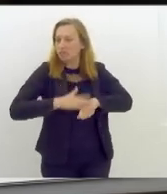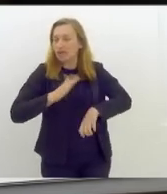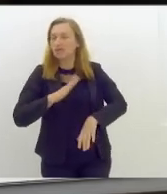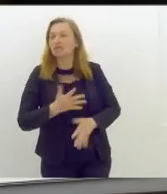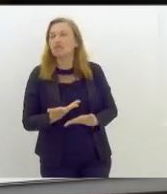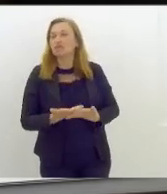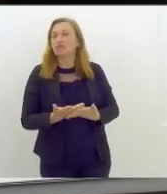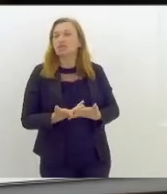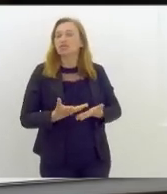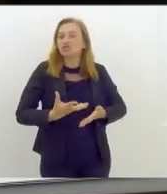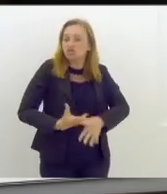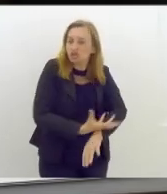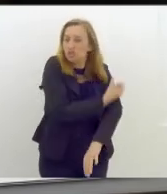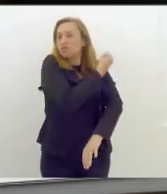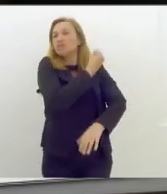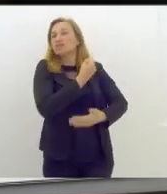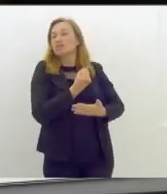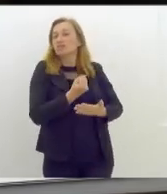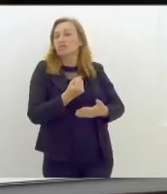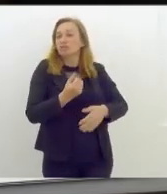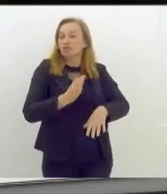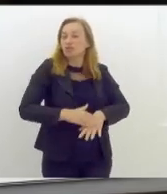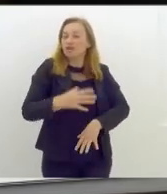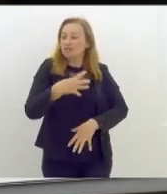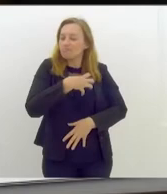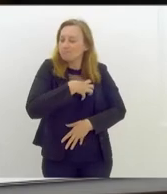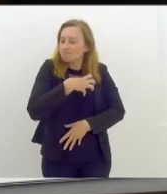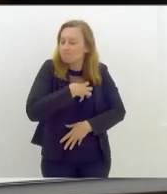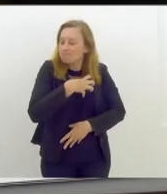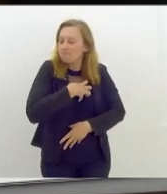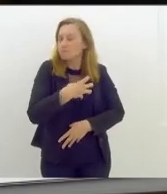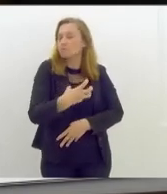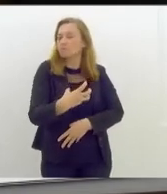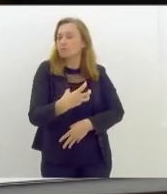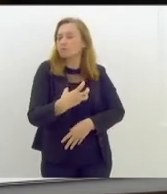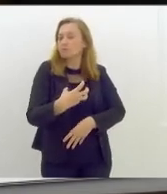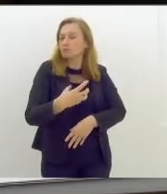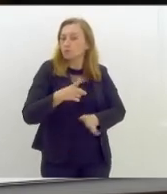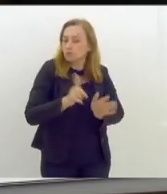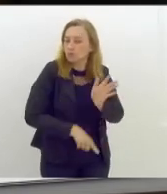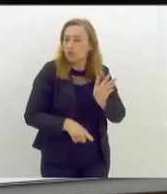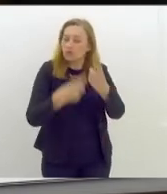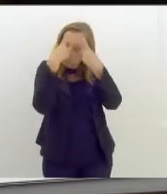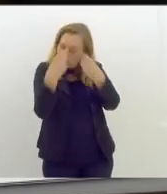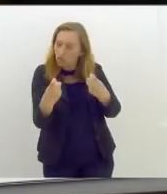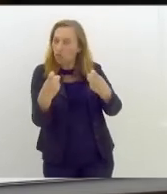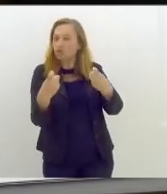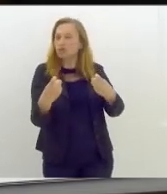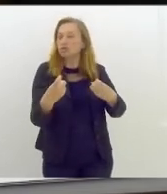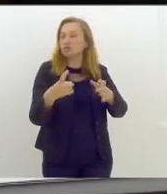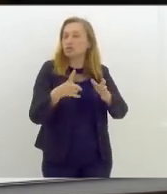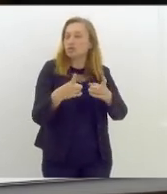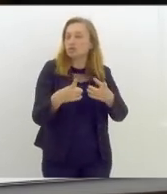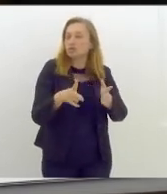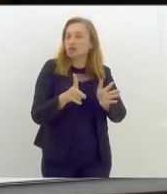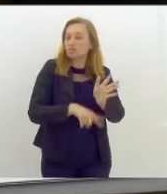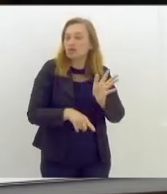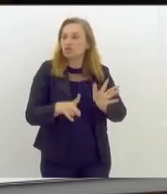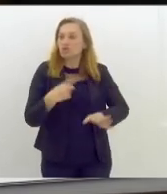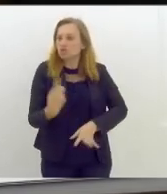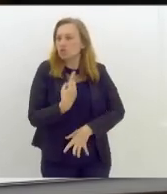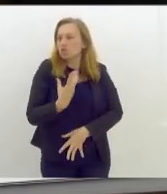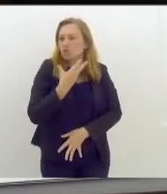mais de emoção, nós precisamos muito mais de sentimento, muito menos de violência e muito menos daquilo que nós,